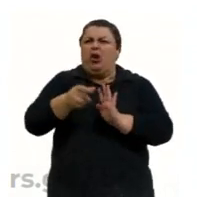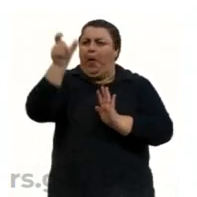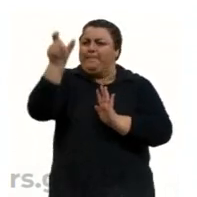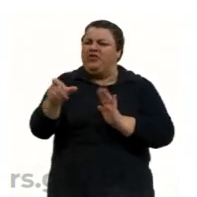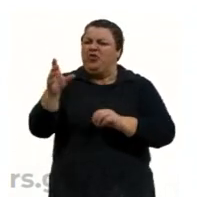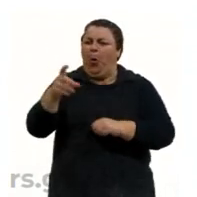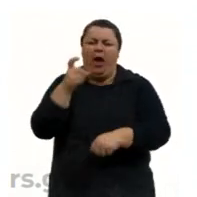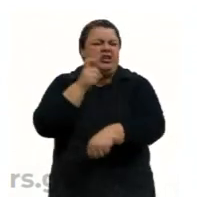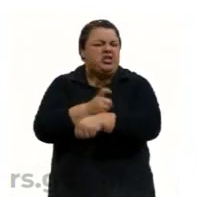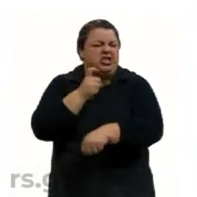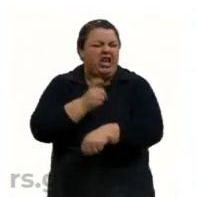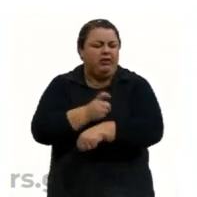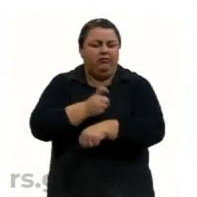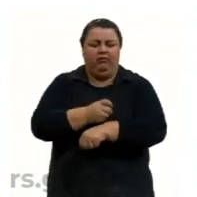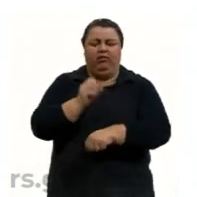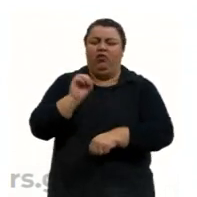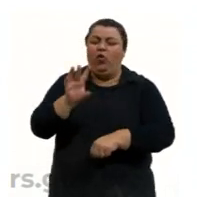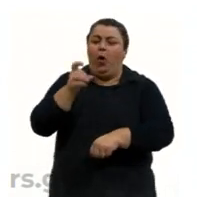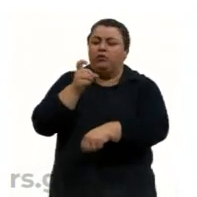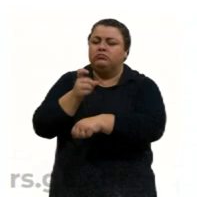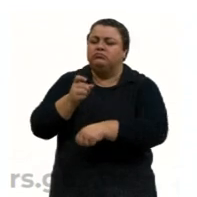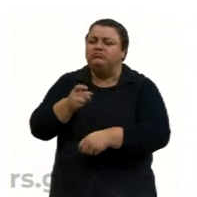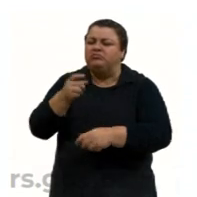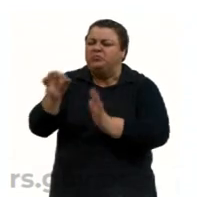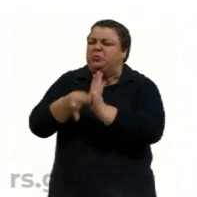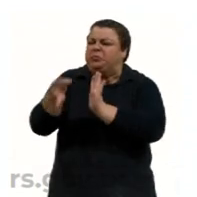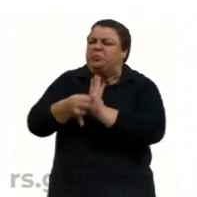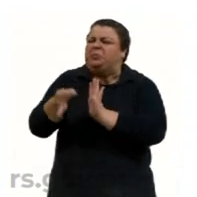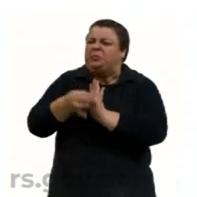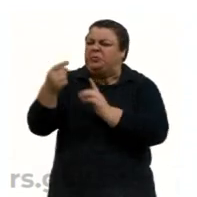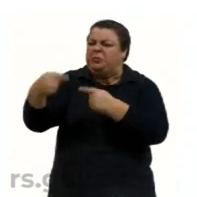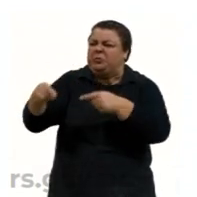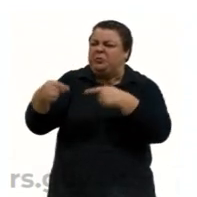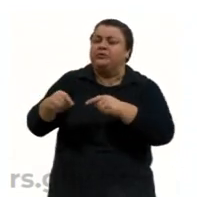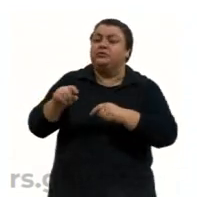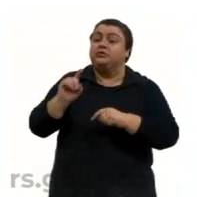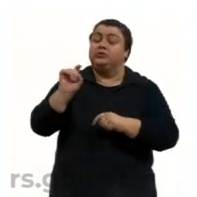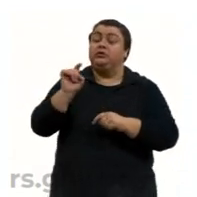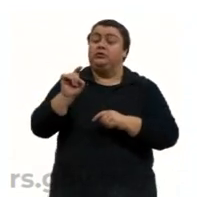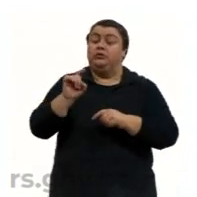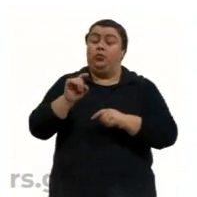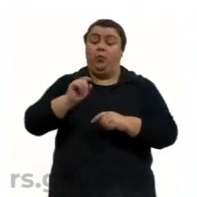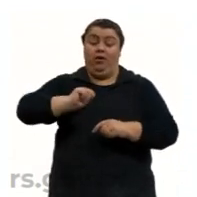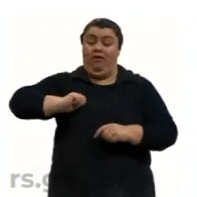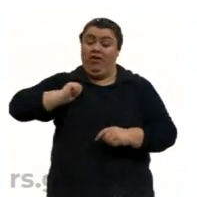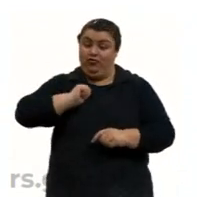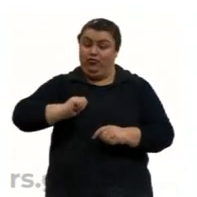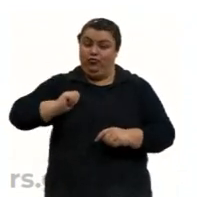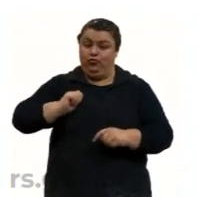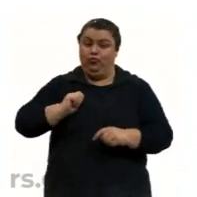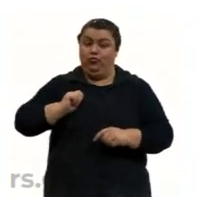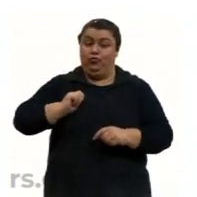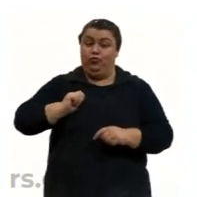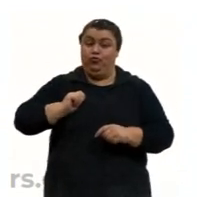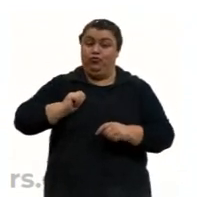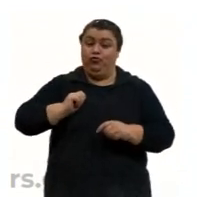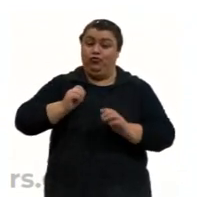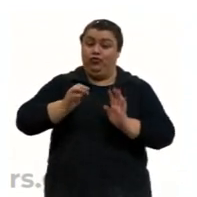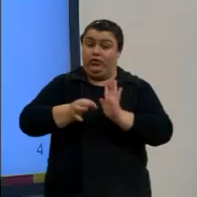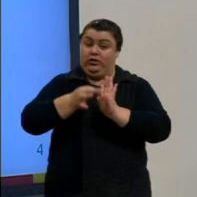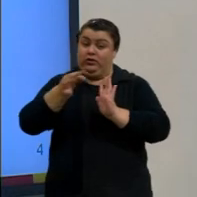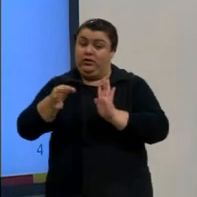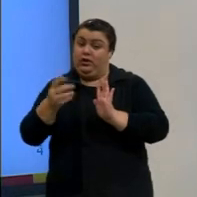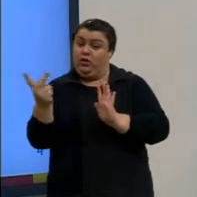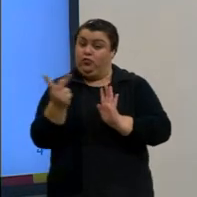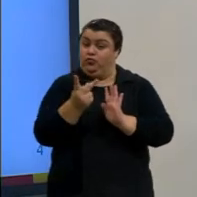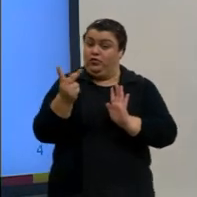uma crítica né pois eu fiquei aqui é uma uma pesquisa crítica é sempre mostrar os dois lados até